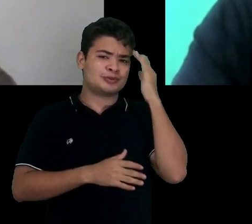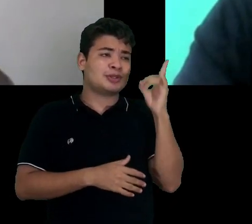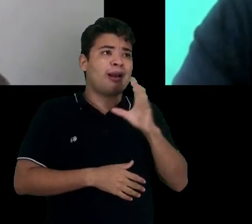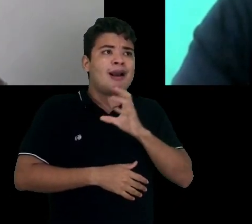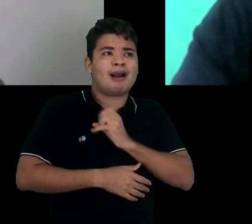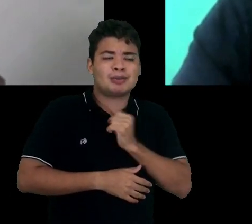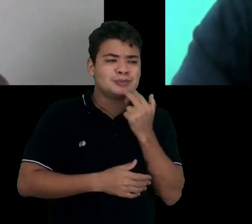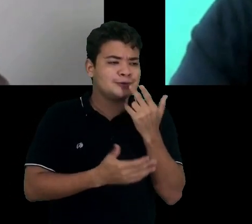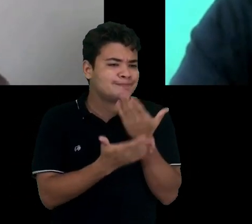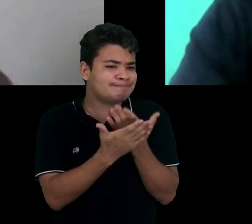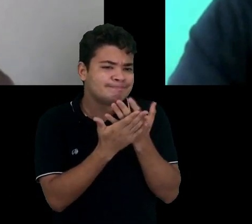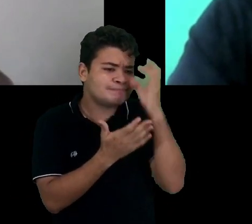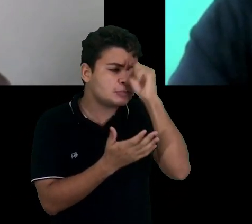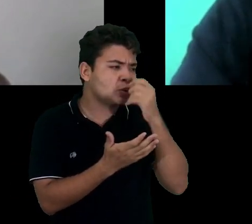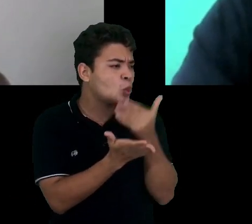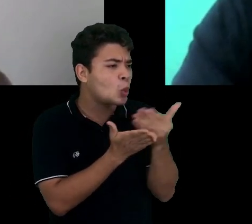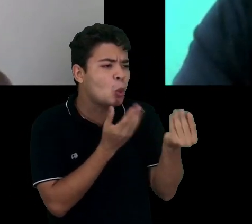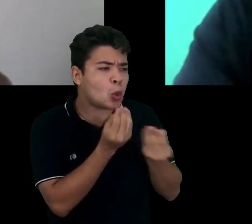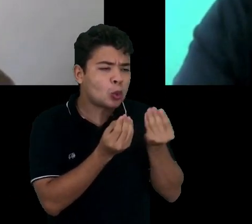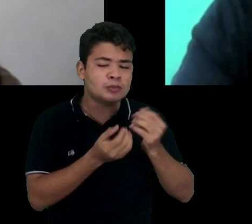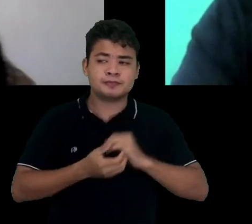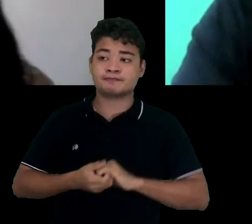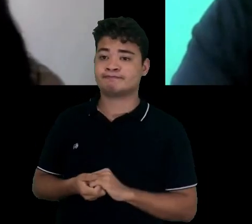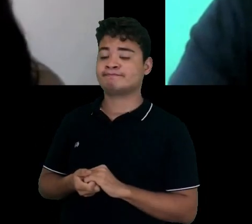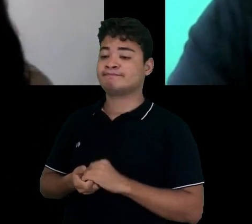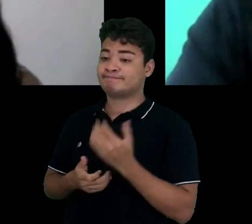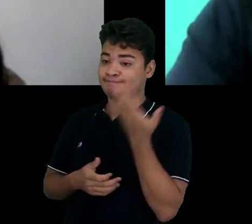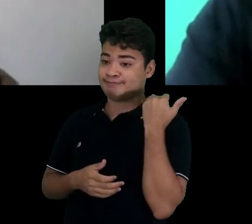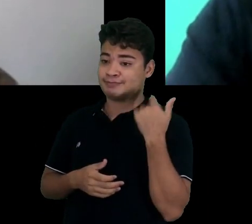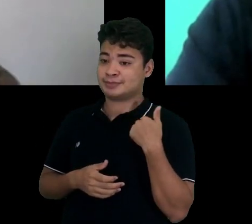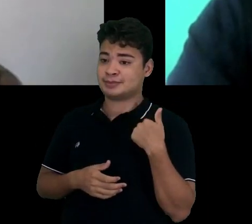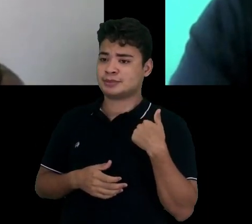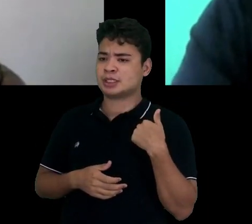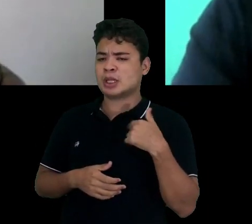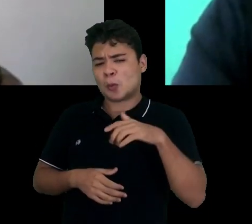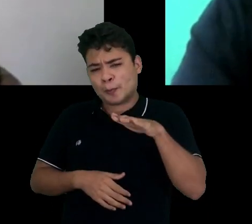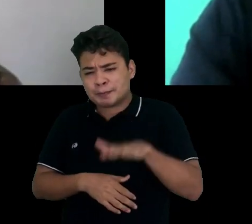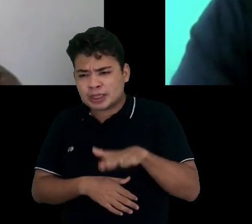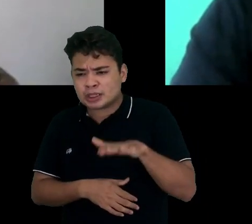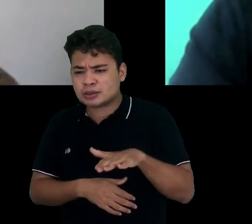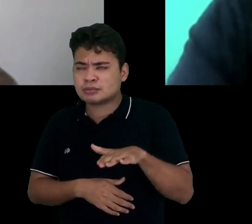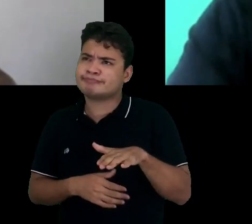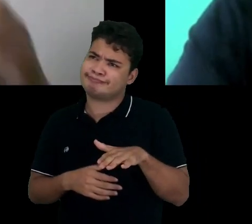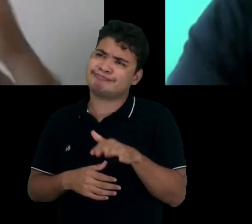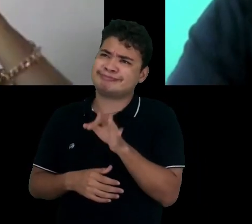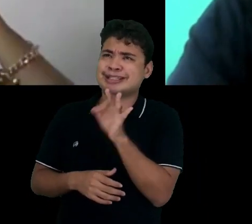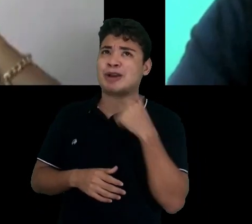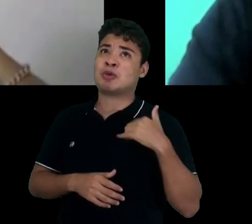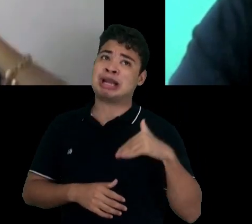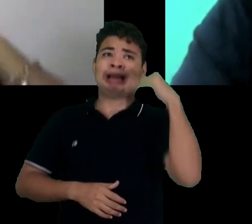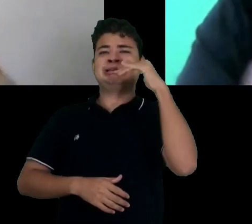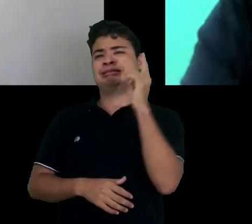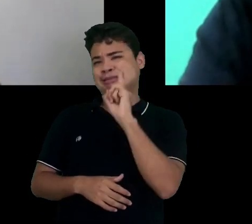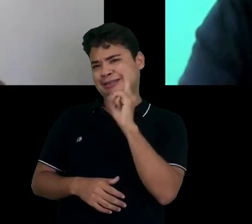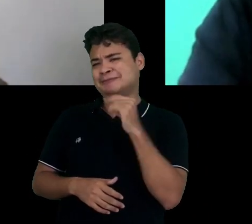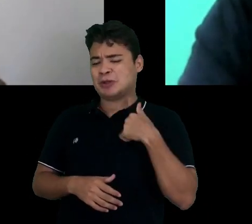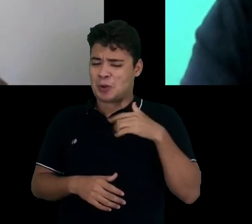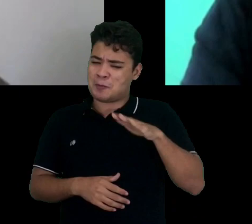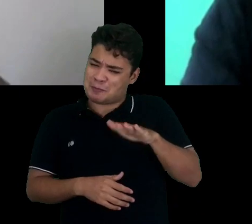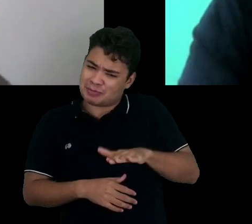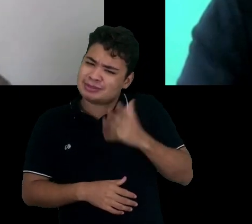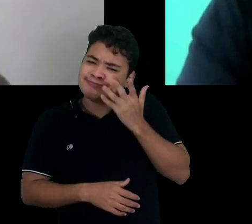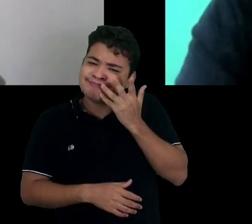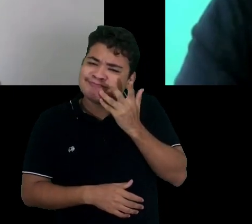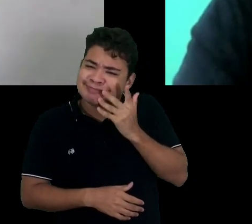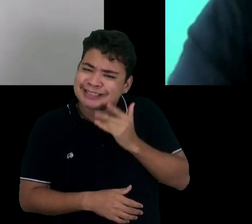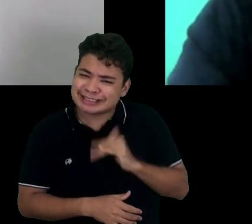pelo aprendizado de idiomas. Como que começou isso? Então, começou quando eu era bem pequeno, tá? Eu não cresci muito, mas